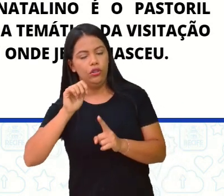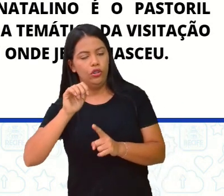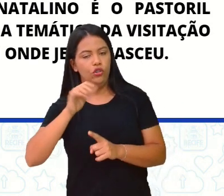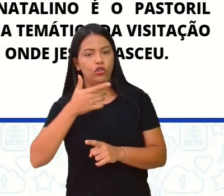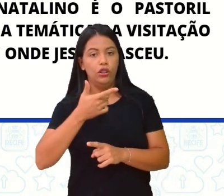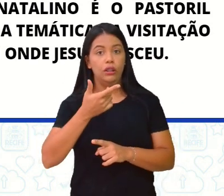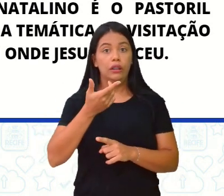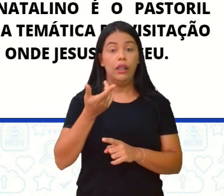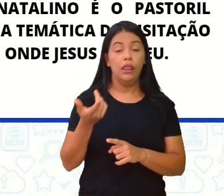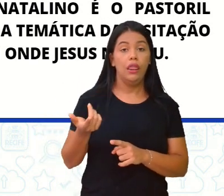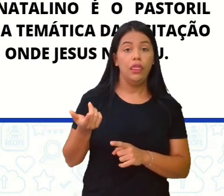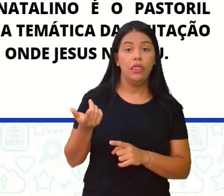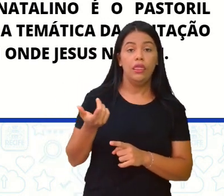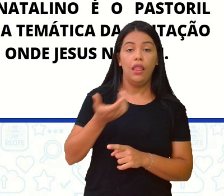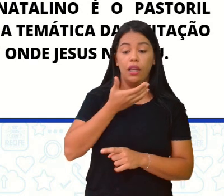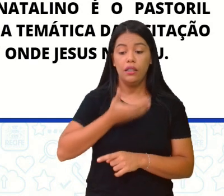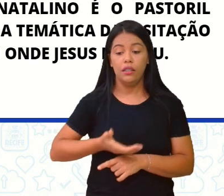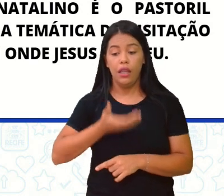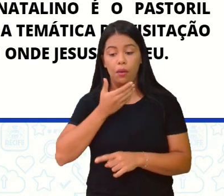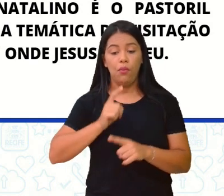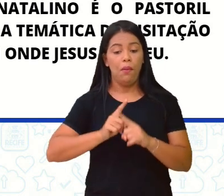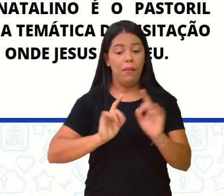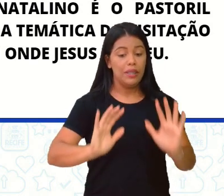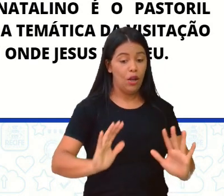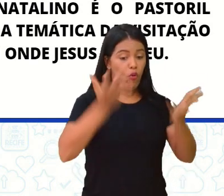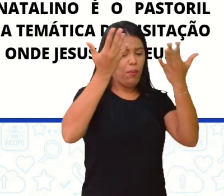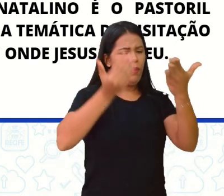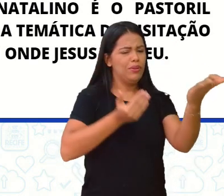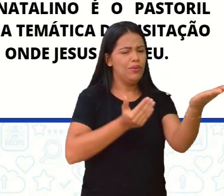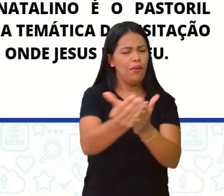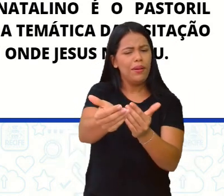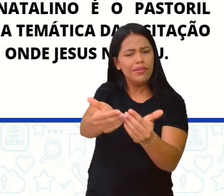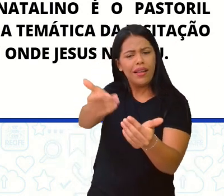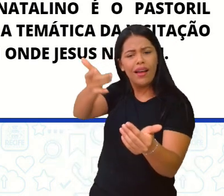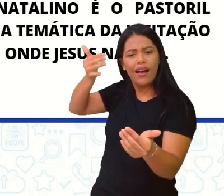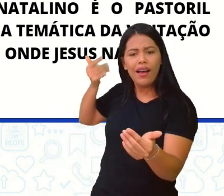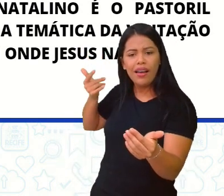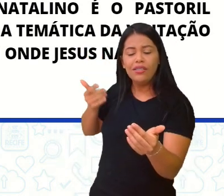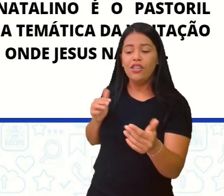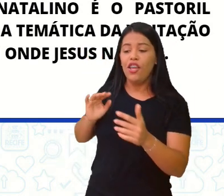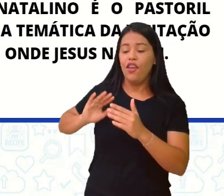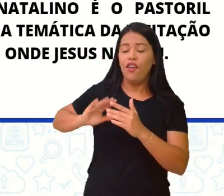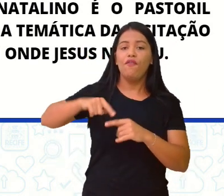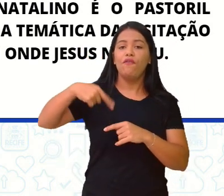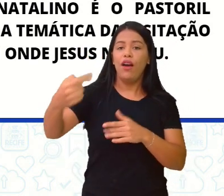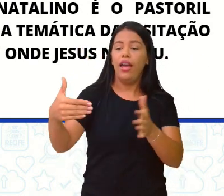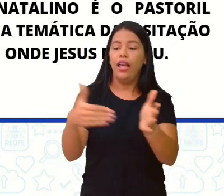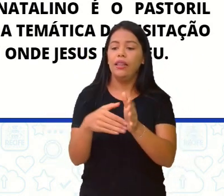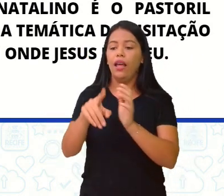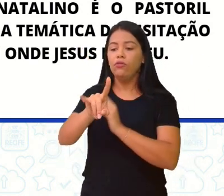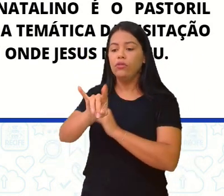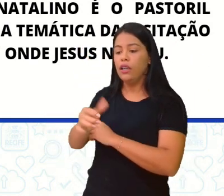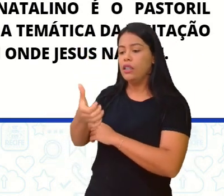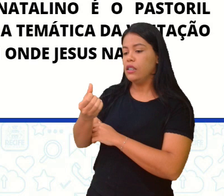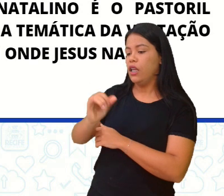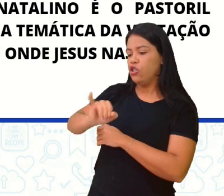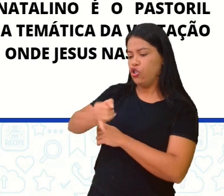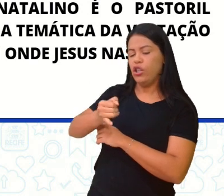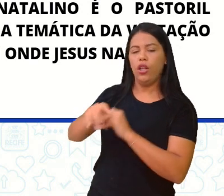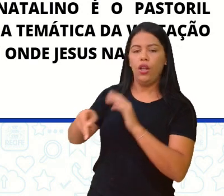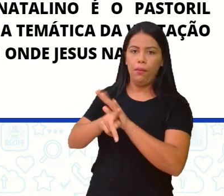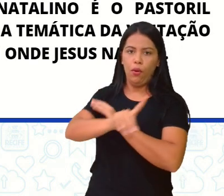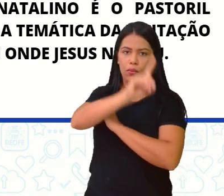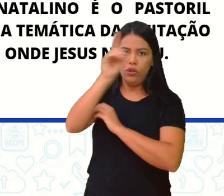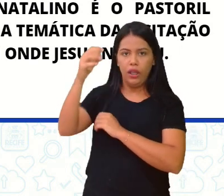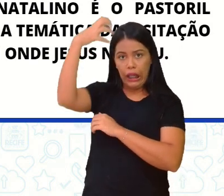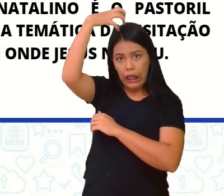comemorações, meu amor, começam bem antes, viu? E vai até o dia de Reis, que é 6 de janeiro. Temos vários folguedos,